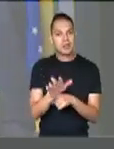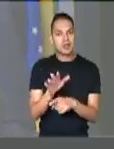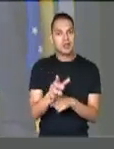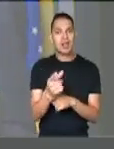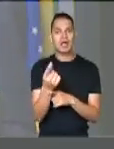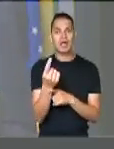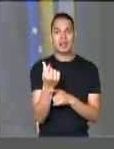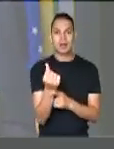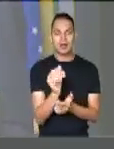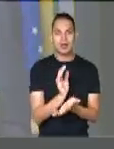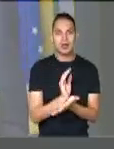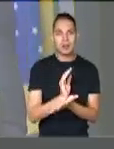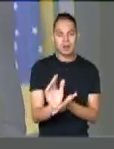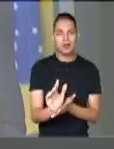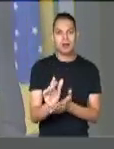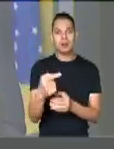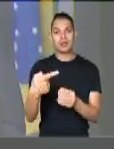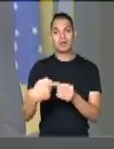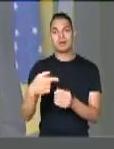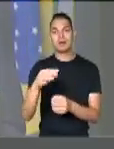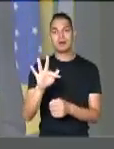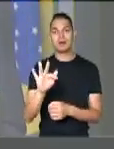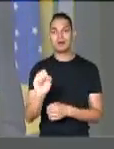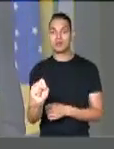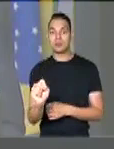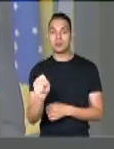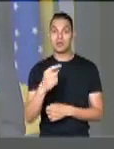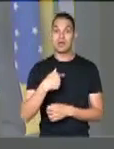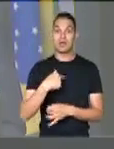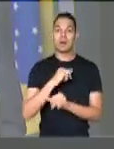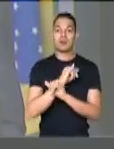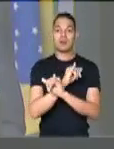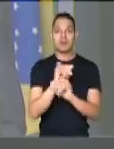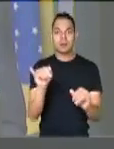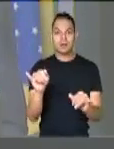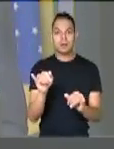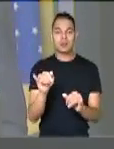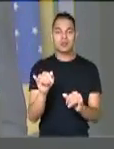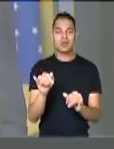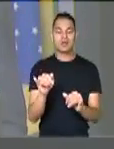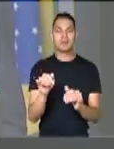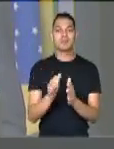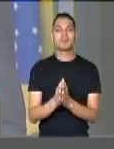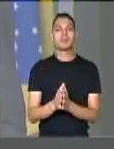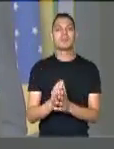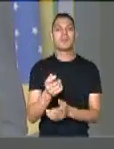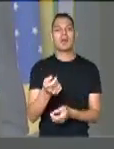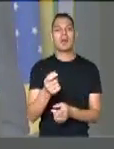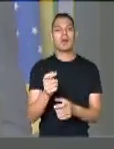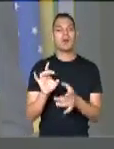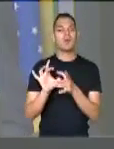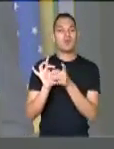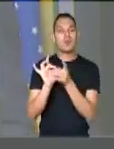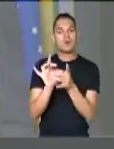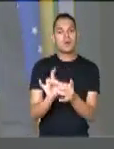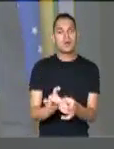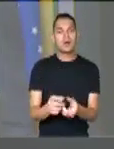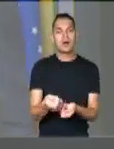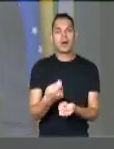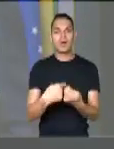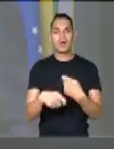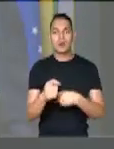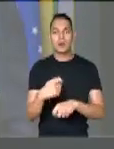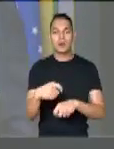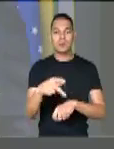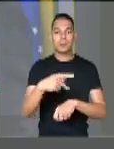com recursos para a Feira de Santana. Eu diria que essa quadra histórica e econômica do país